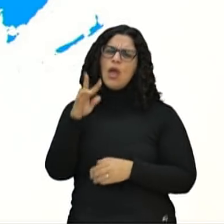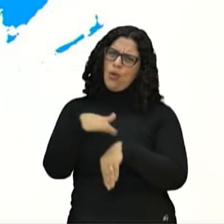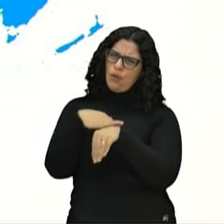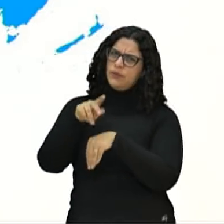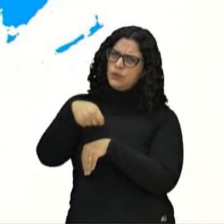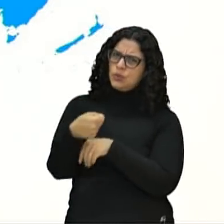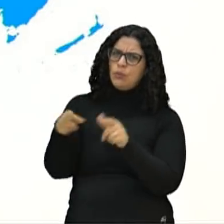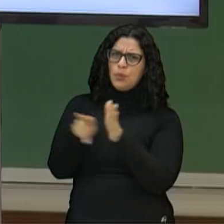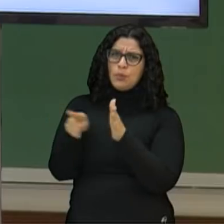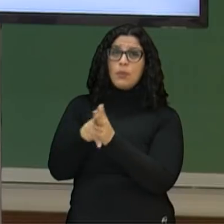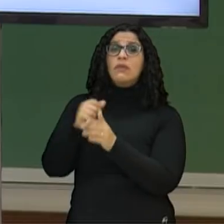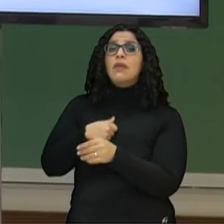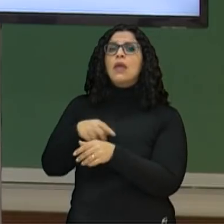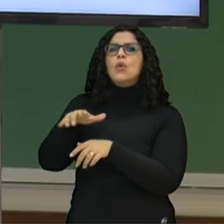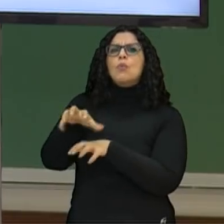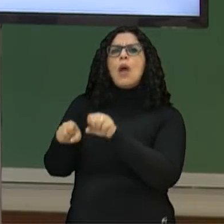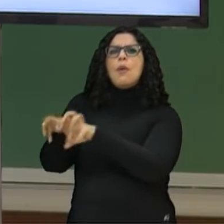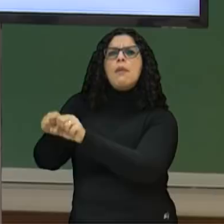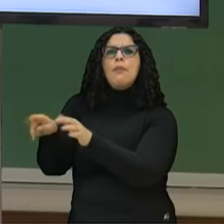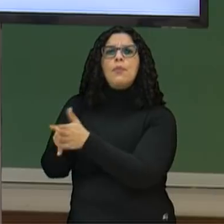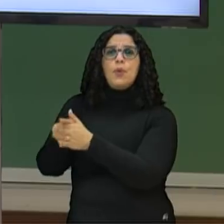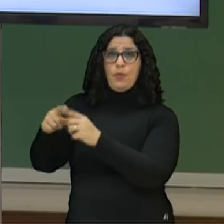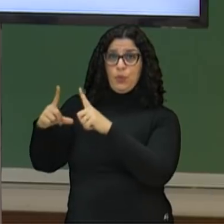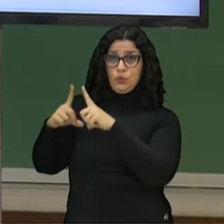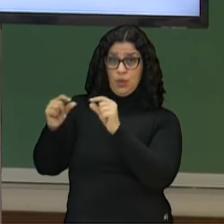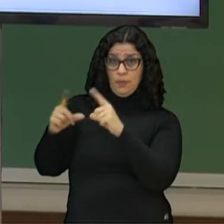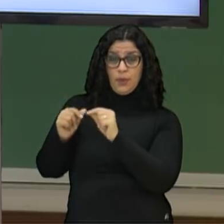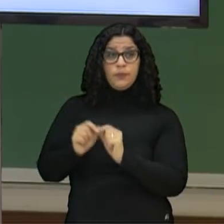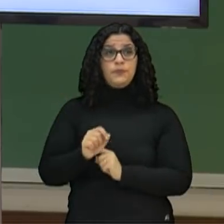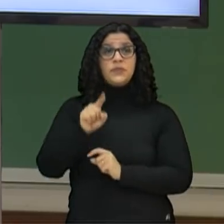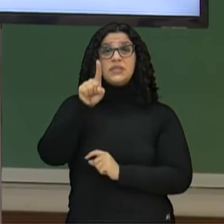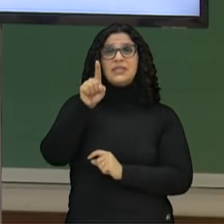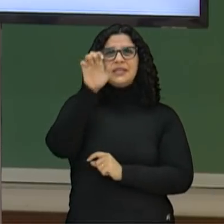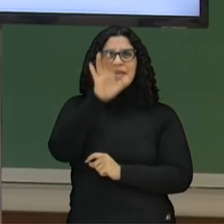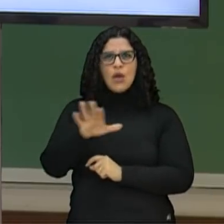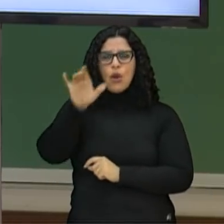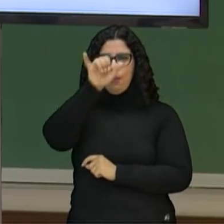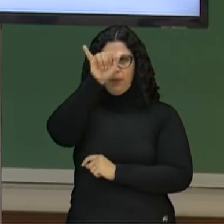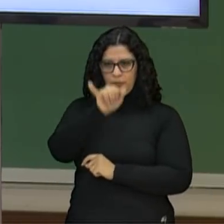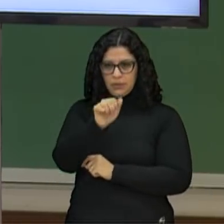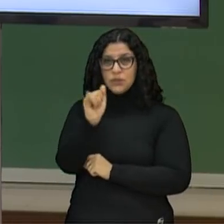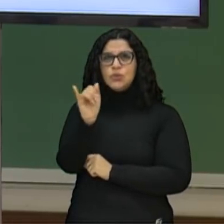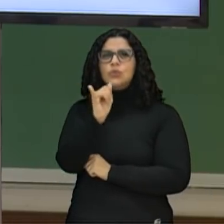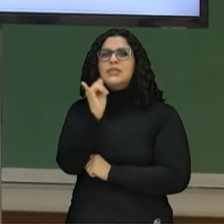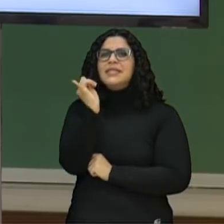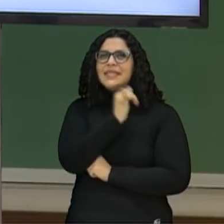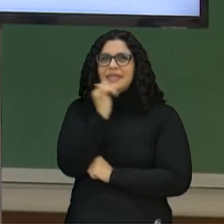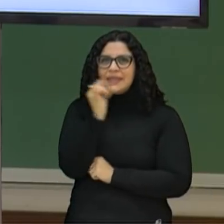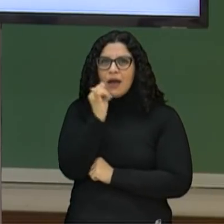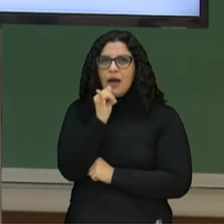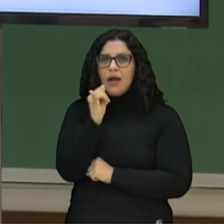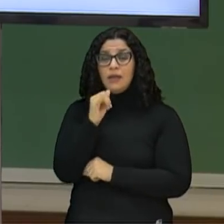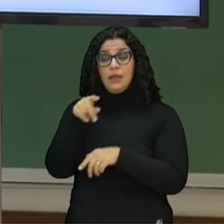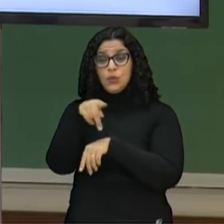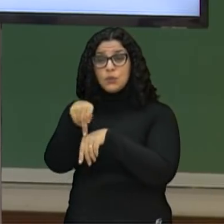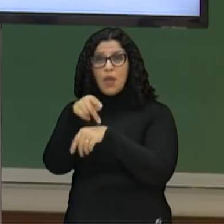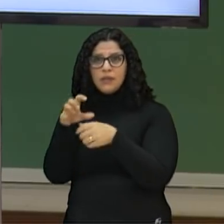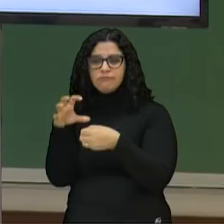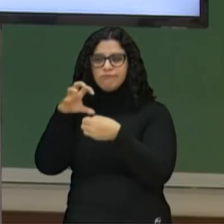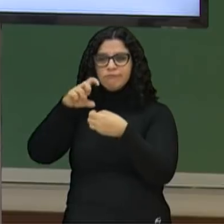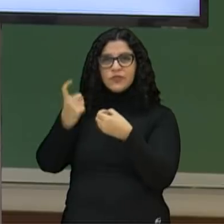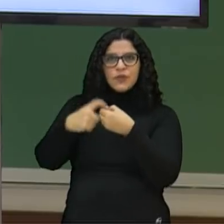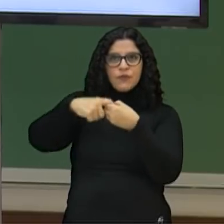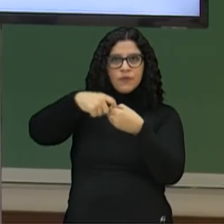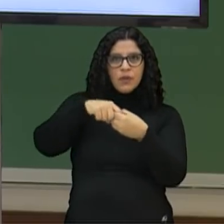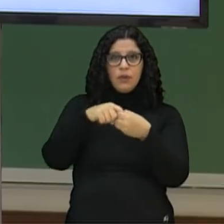conversou sobre esses domínios do Japão e expansão. Você tem no sul da Europa a Itália e as colônias italianas na África,